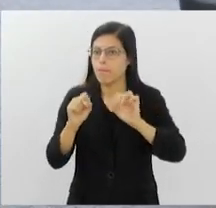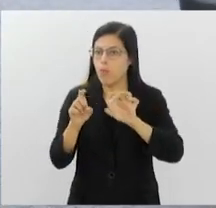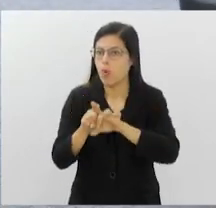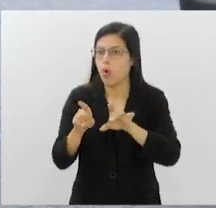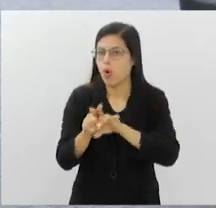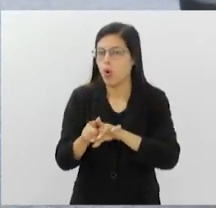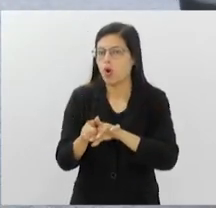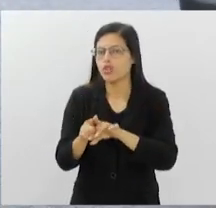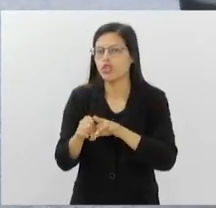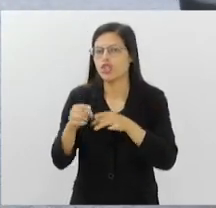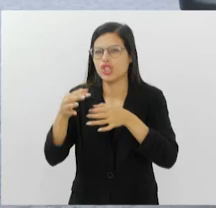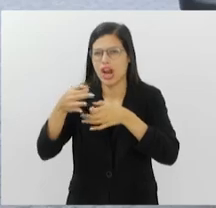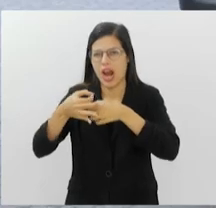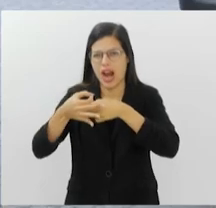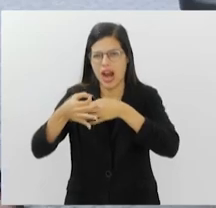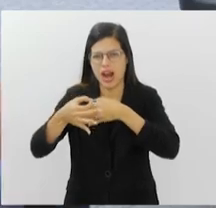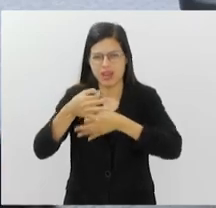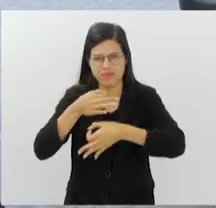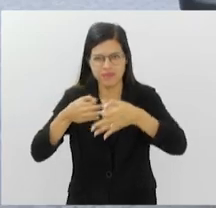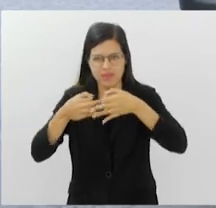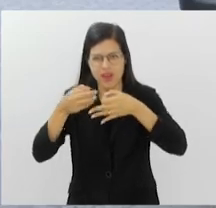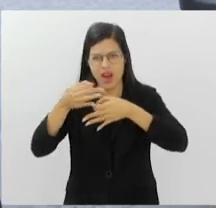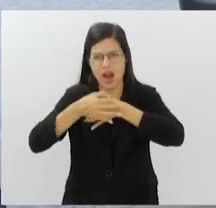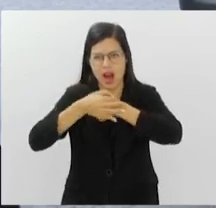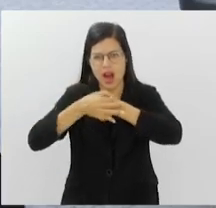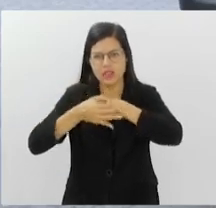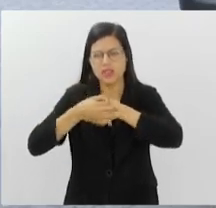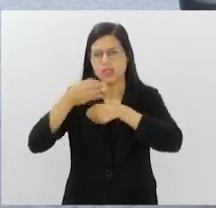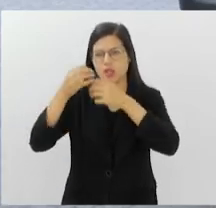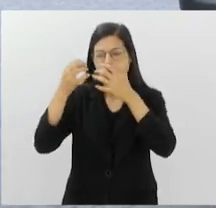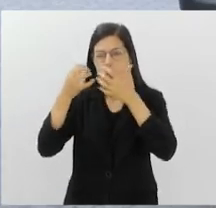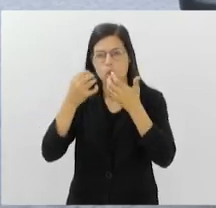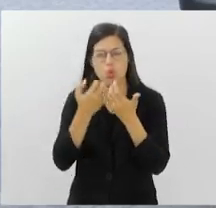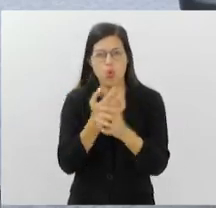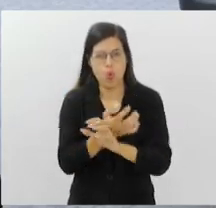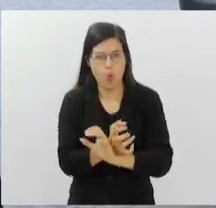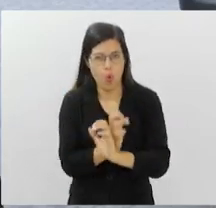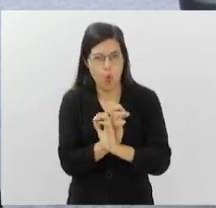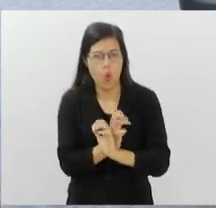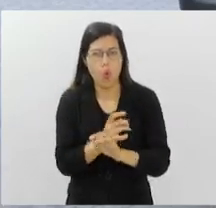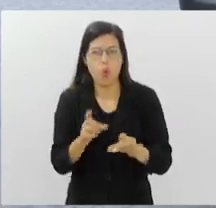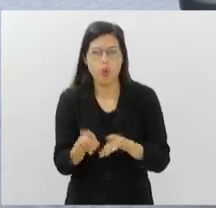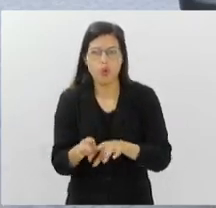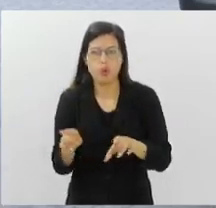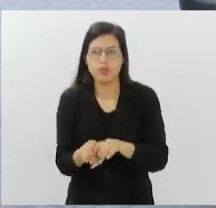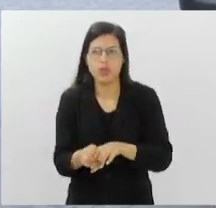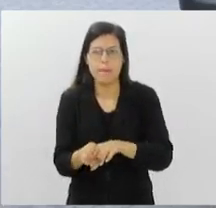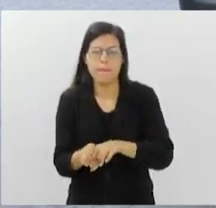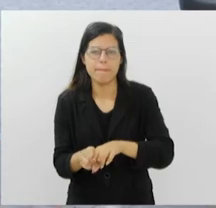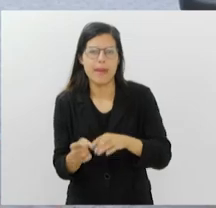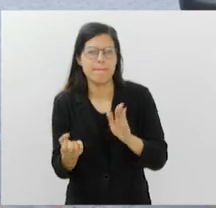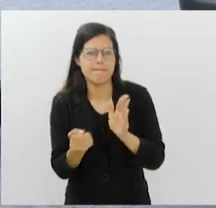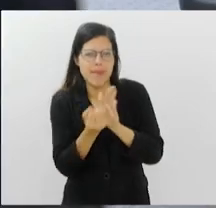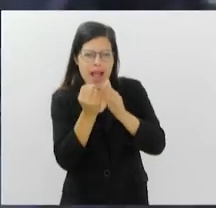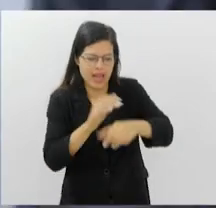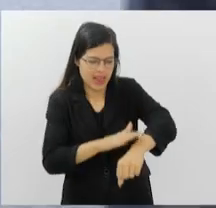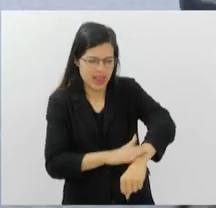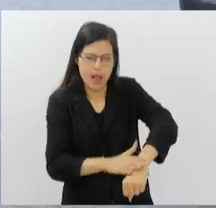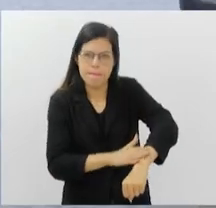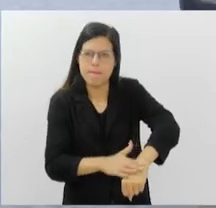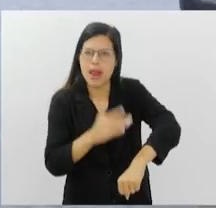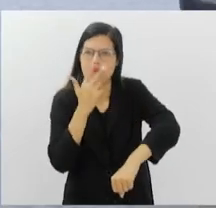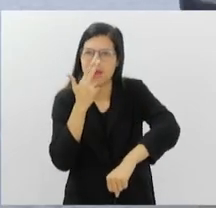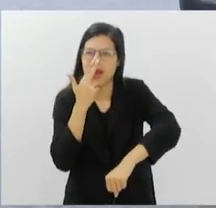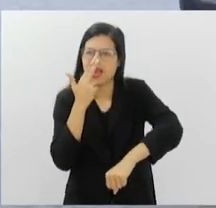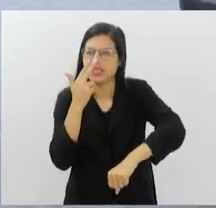osso, ferida no genital, manchas na pele que se confundem com alergia. Volta e meia, chega a gente